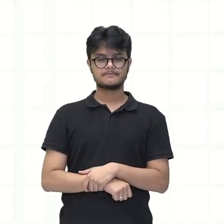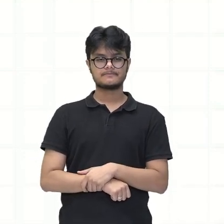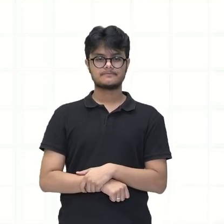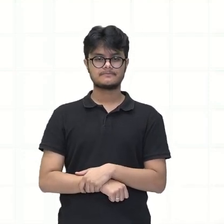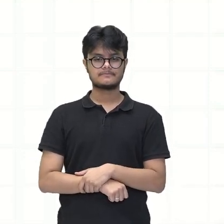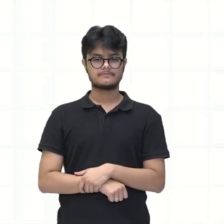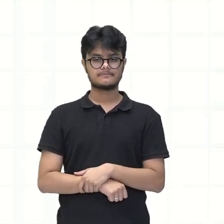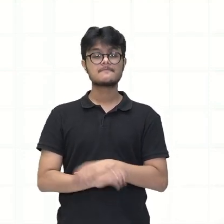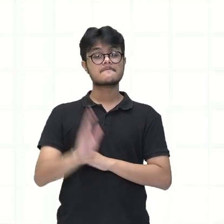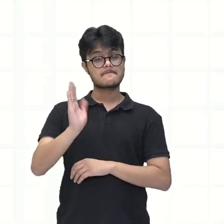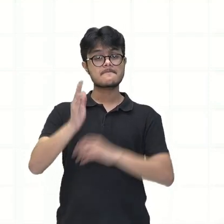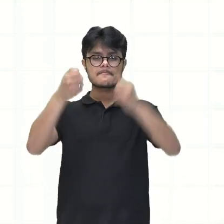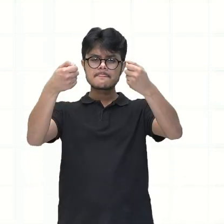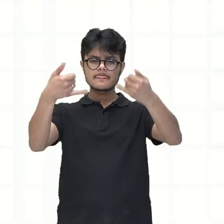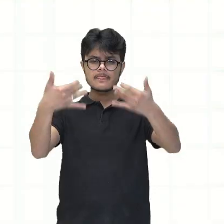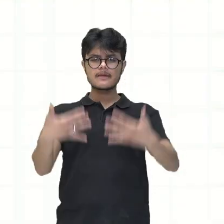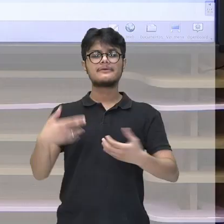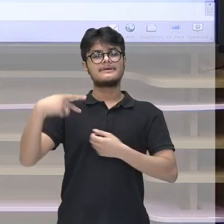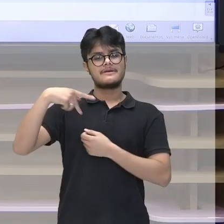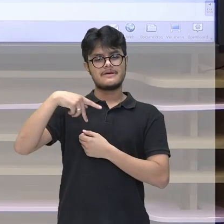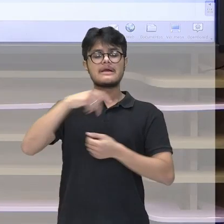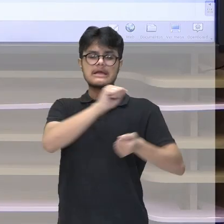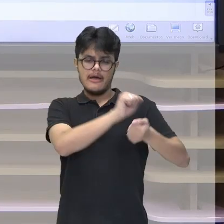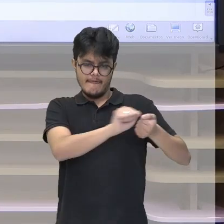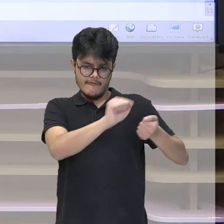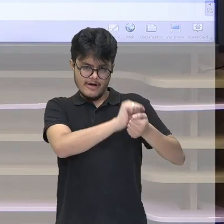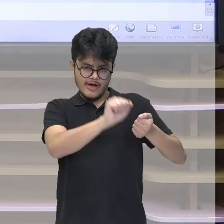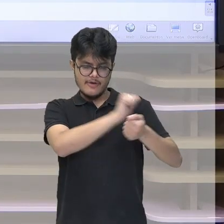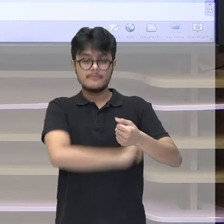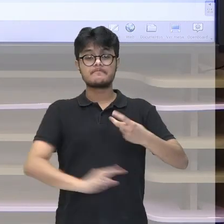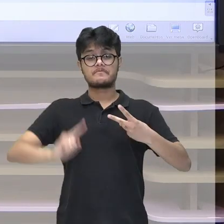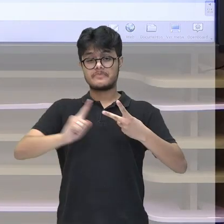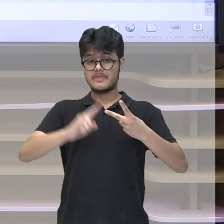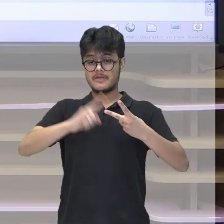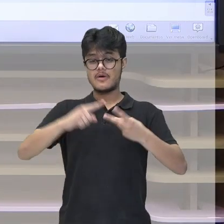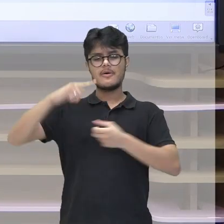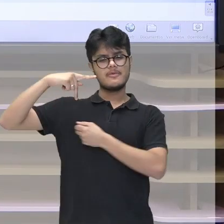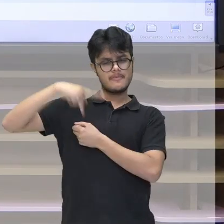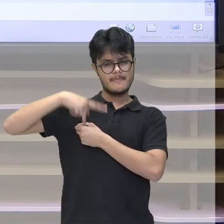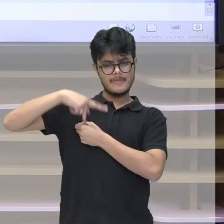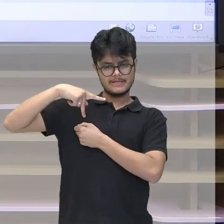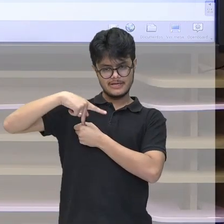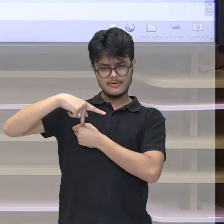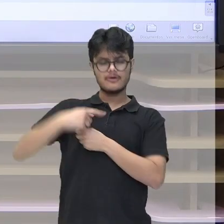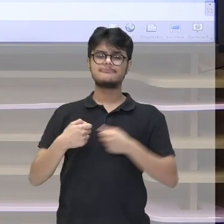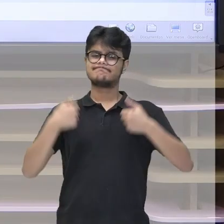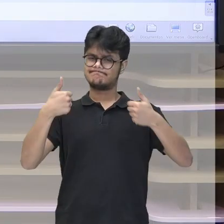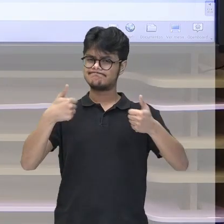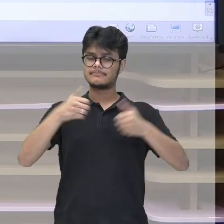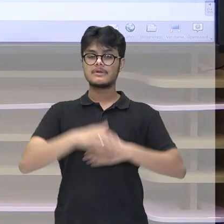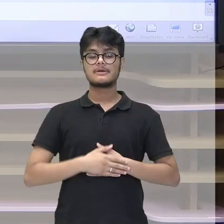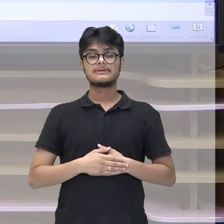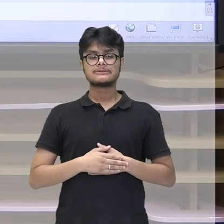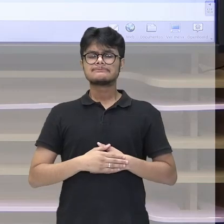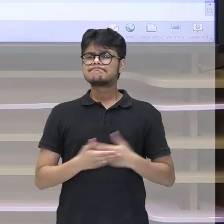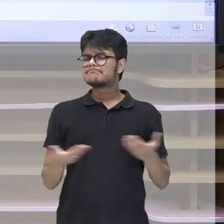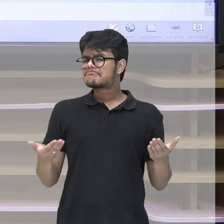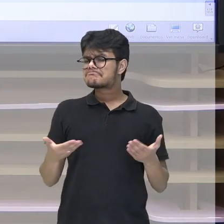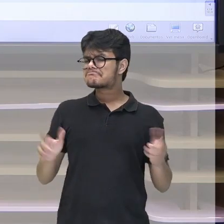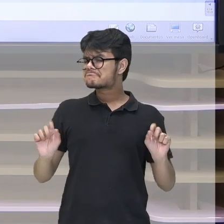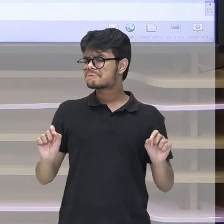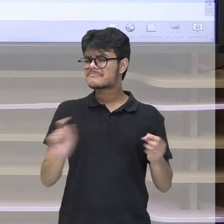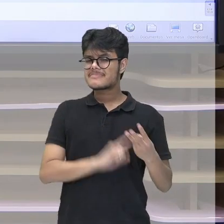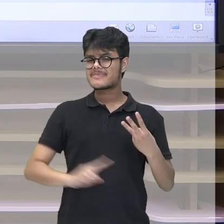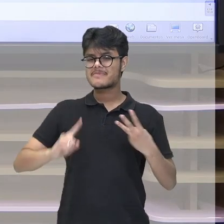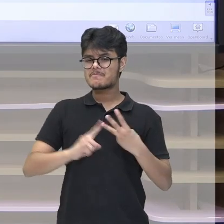Então, falamos aí um pouquinho sobre o carvão mineral, falei para vocês sobre o petróleo, né? E agora a gente vai